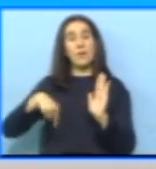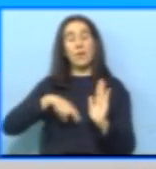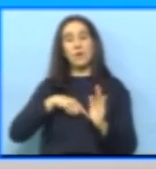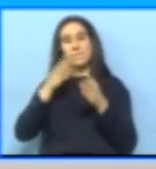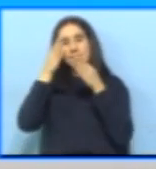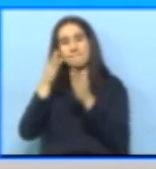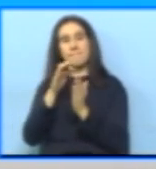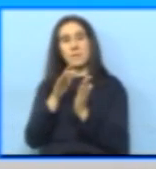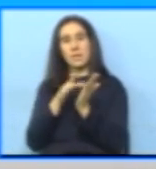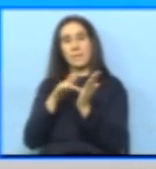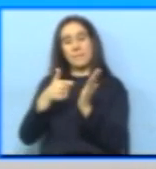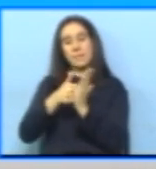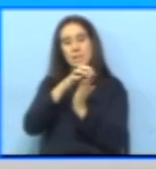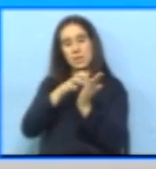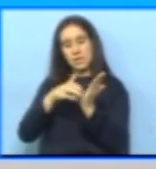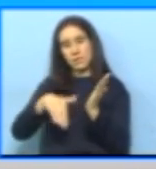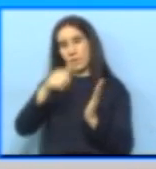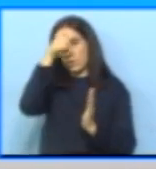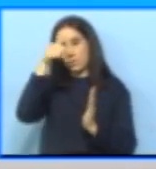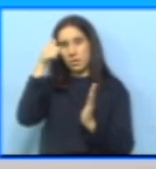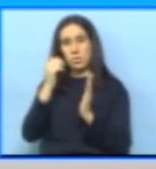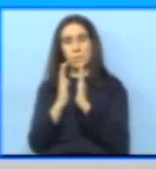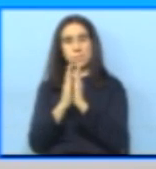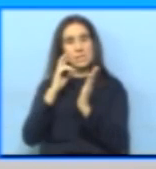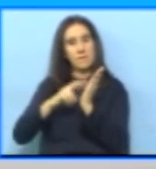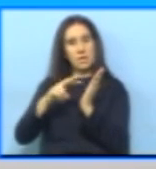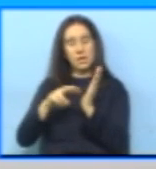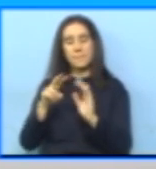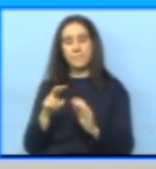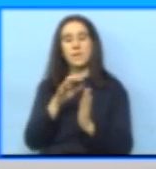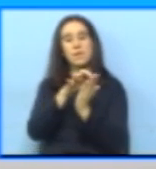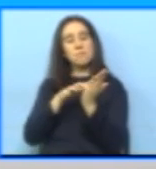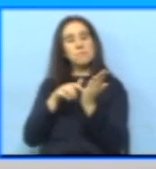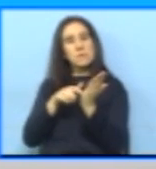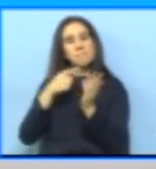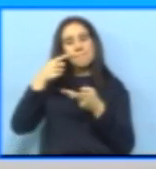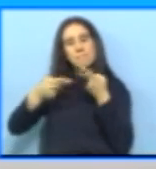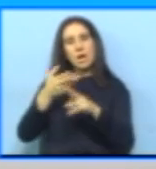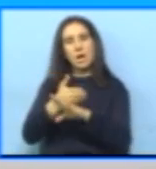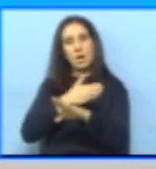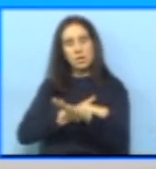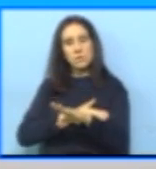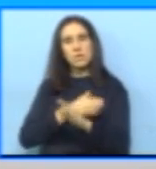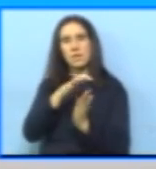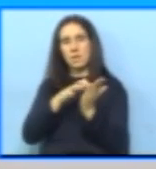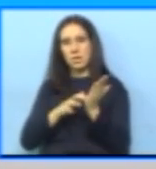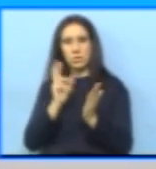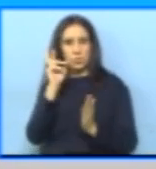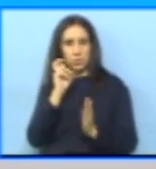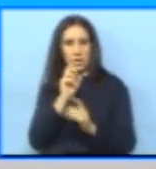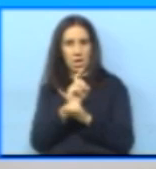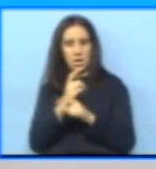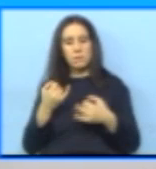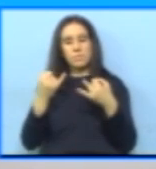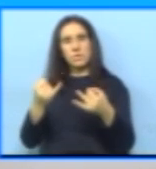textos da Bíblia, que são lidos nas missas deste domingo. E antes de analisar o texto do Evangelho, vamos escutar esse texto para depois então ver